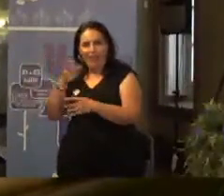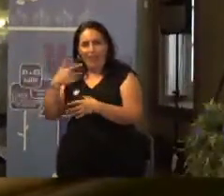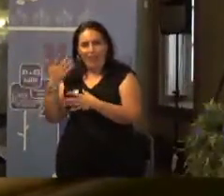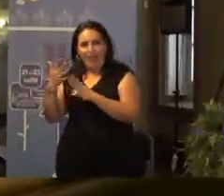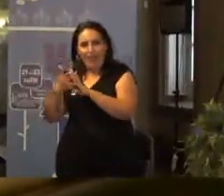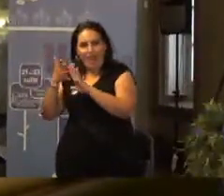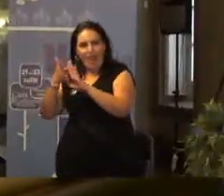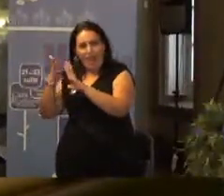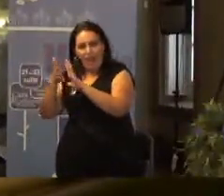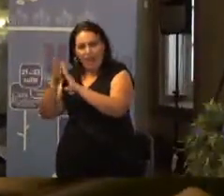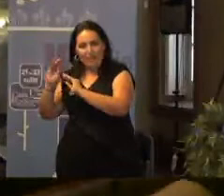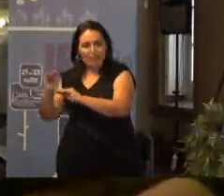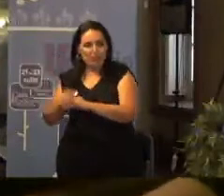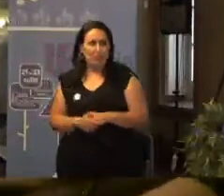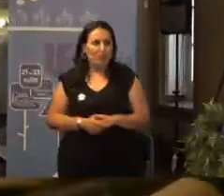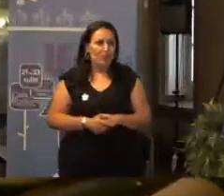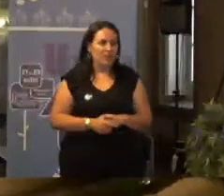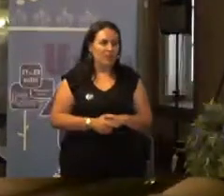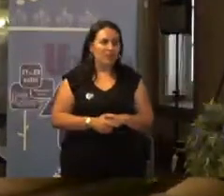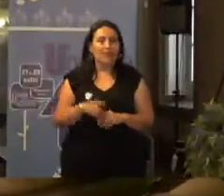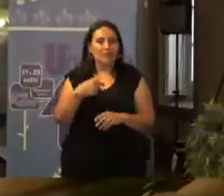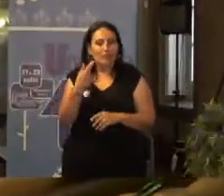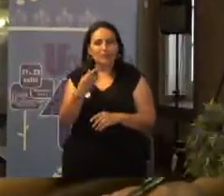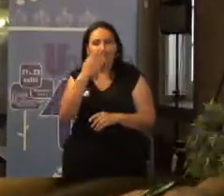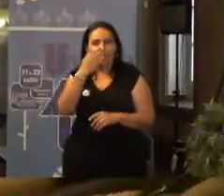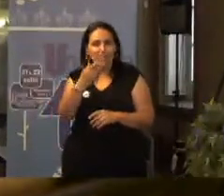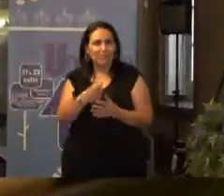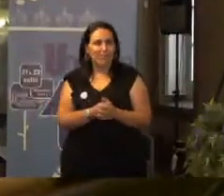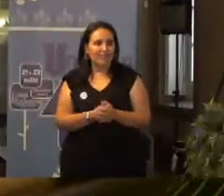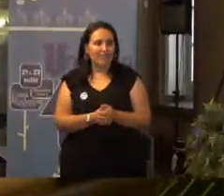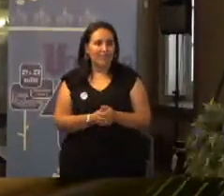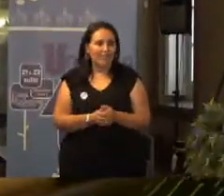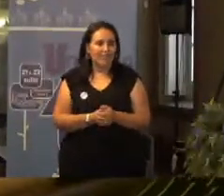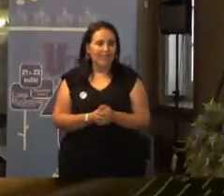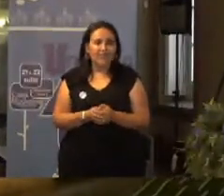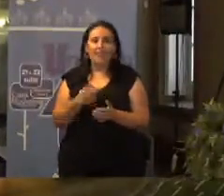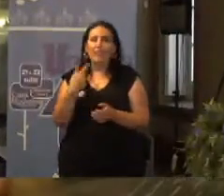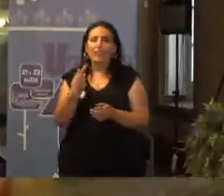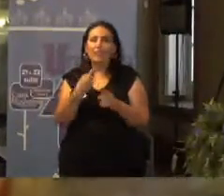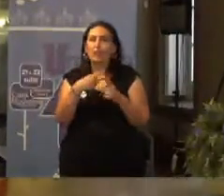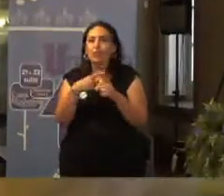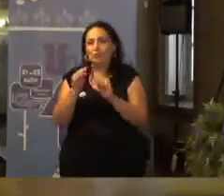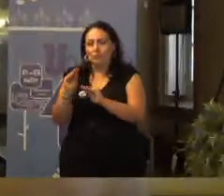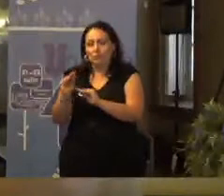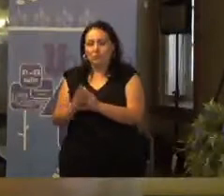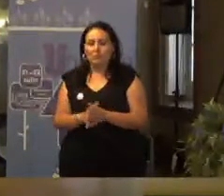desenvolver o tratado que trouxe, brilhante com certeza, como todas as suas intervenções.